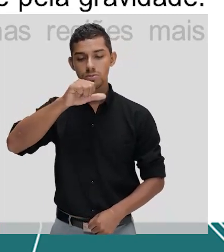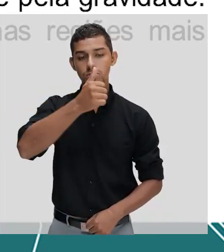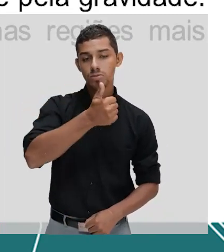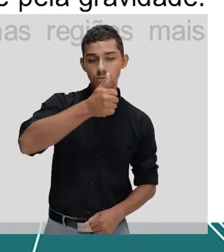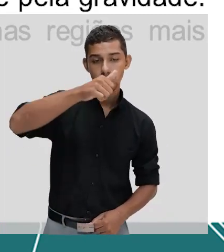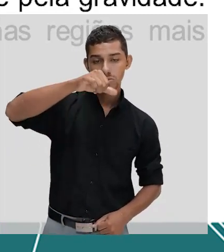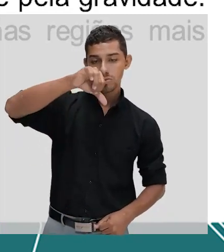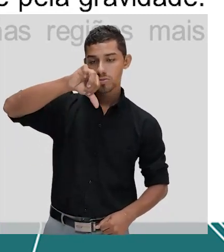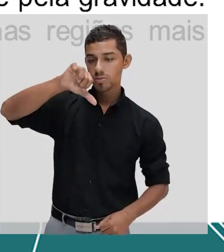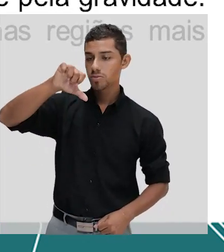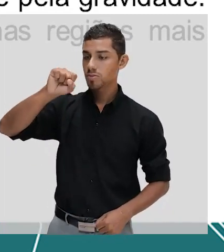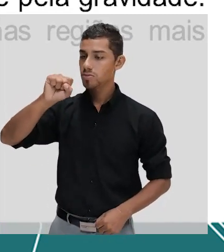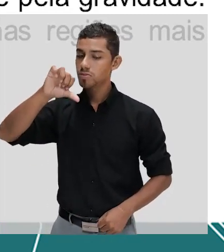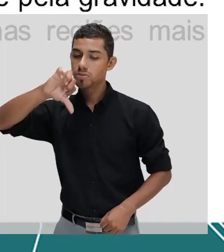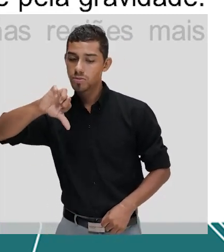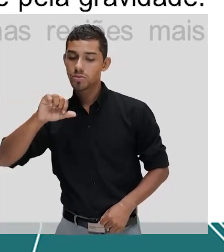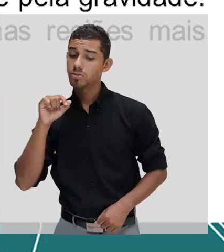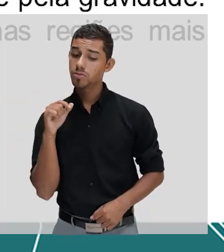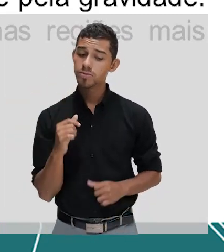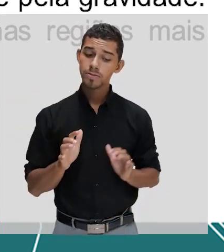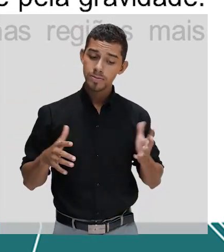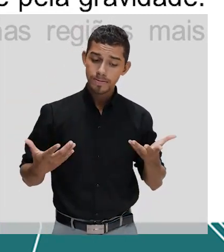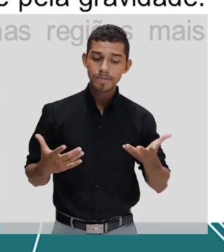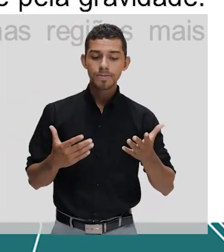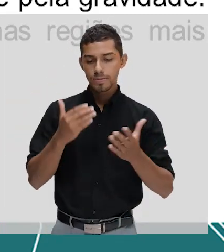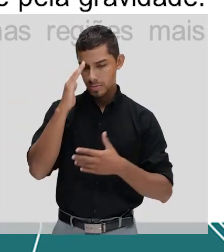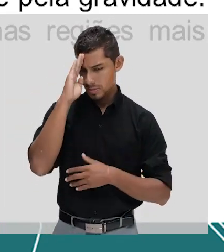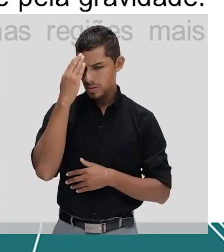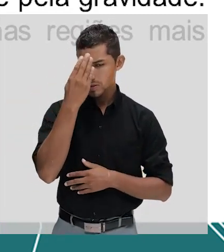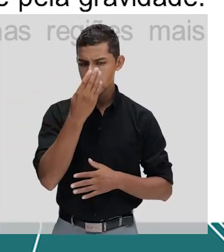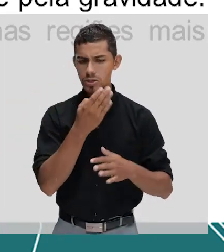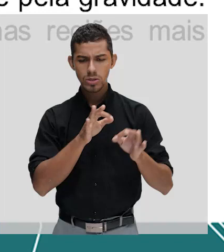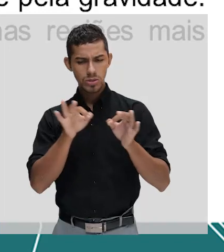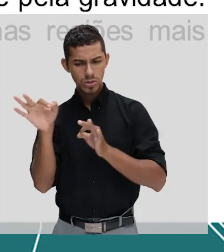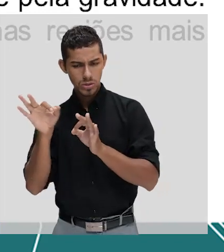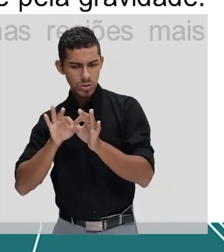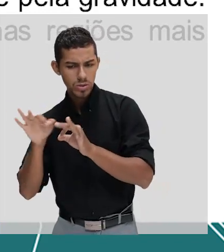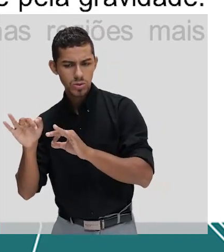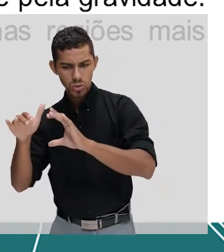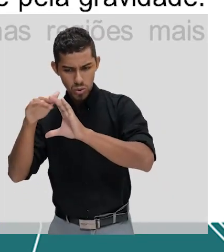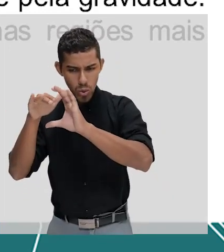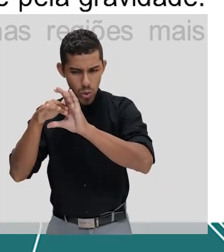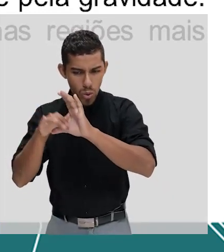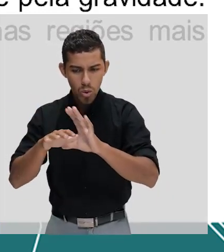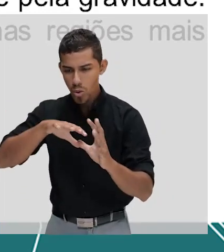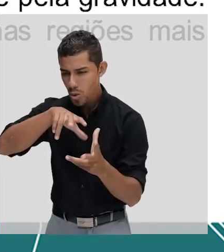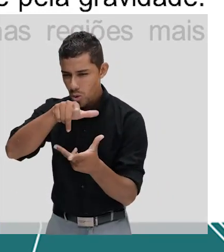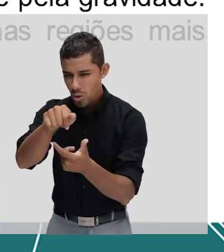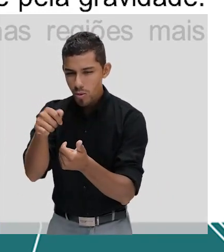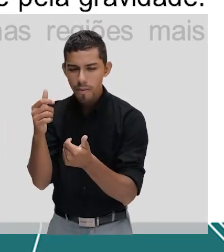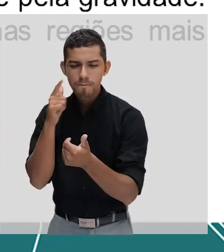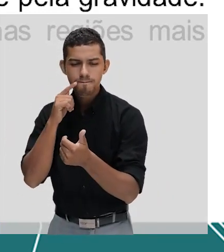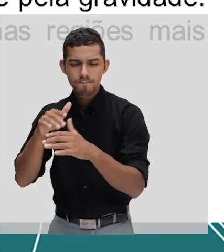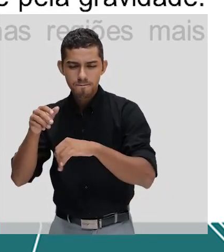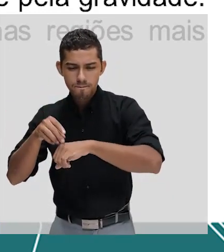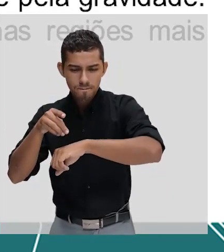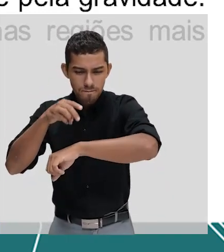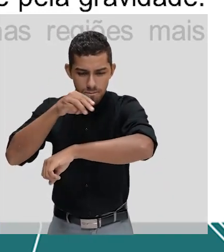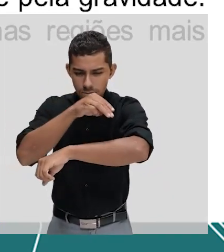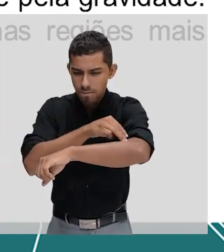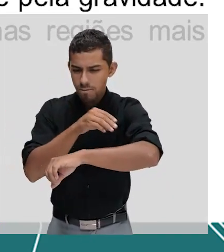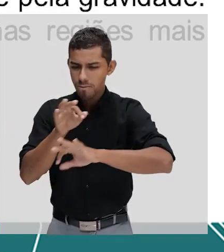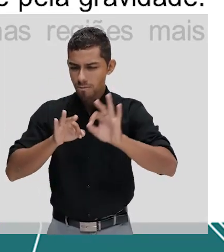os primórdios da formação da crosta terrestre até os dias de hoje, as rochas formadas vêm sendo continuamente